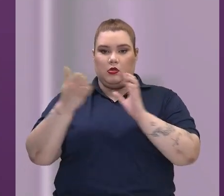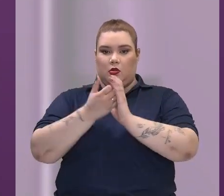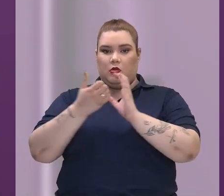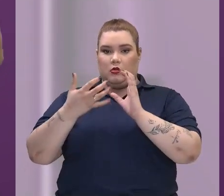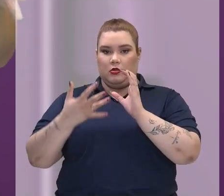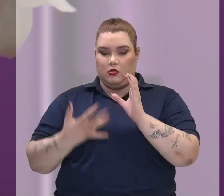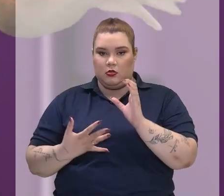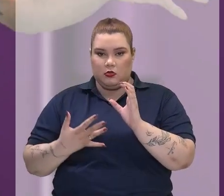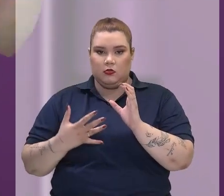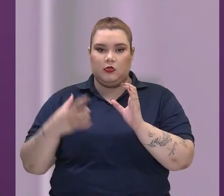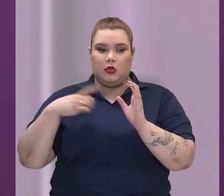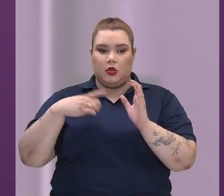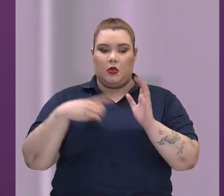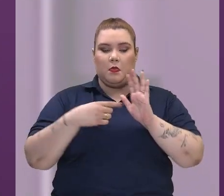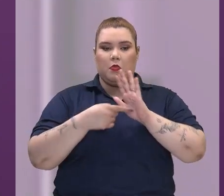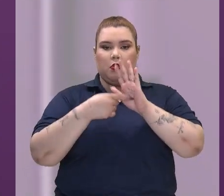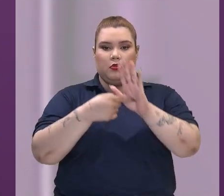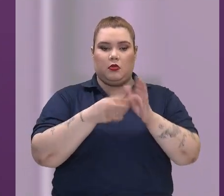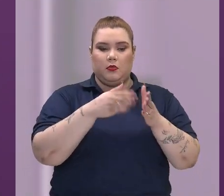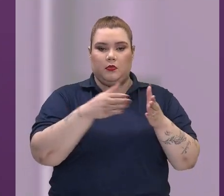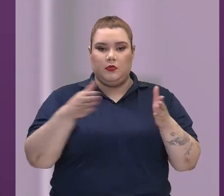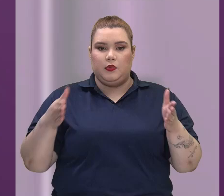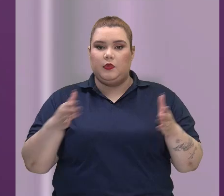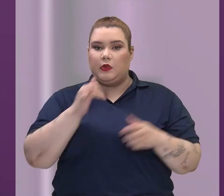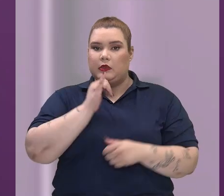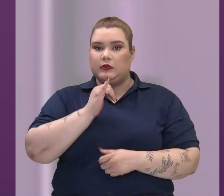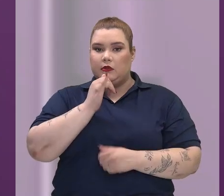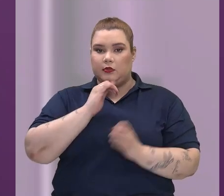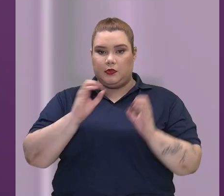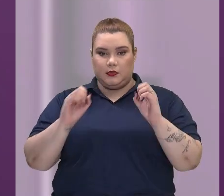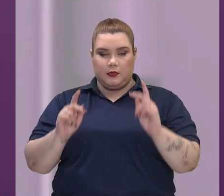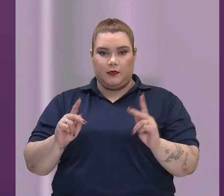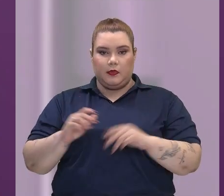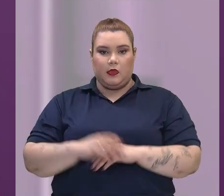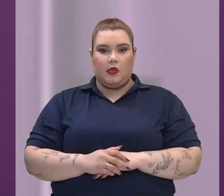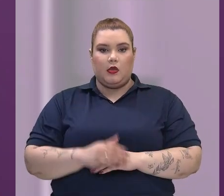características que foram dadas no exemplo. Agora, vamos para a